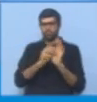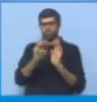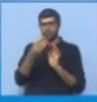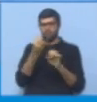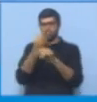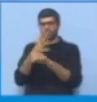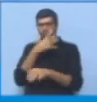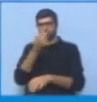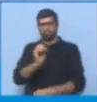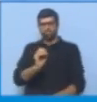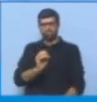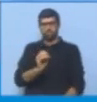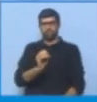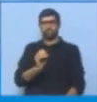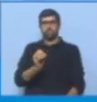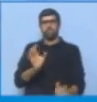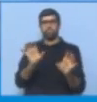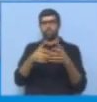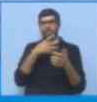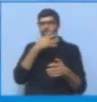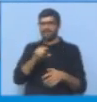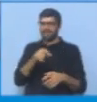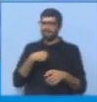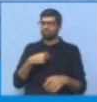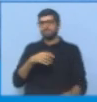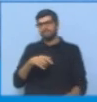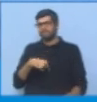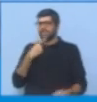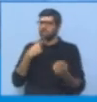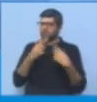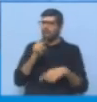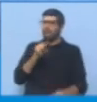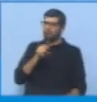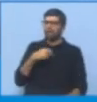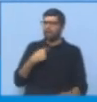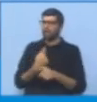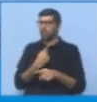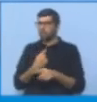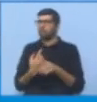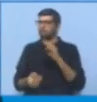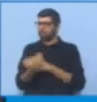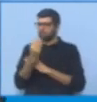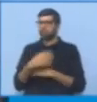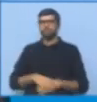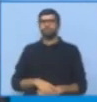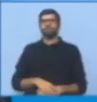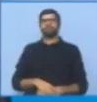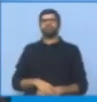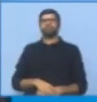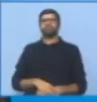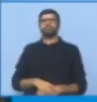falam disto? Quer dizer, diria o povo, aqui há gato, não é? Quer dizer, aqui há qualquer coisa. E, portanto,